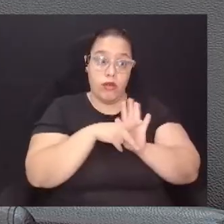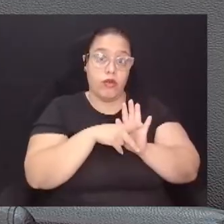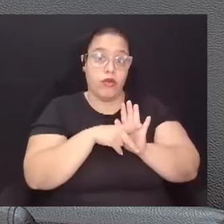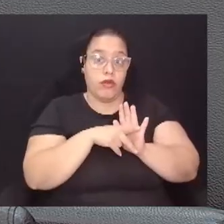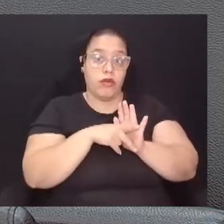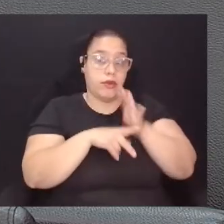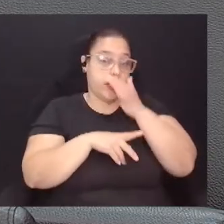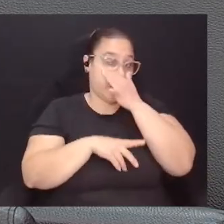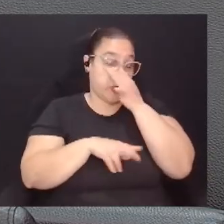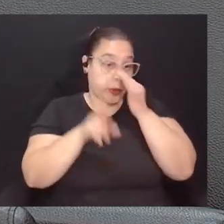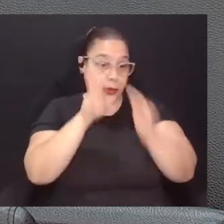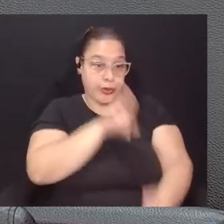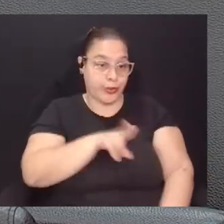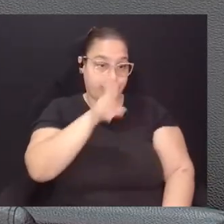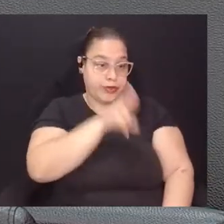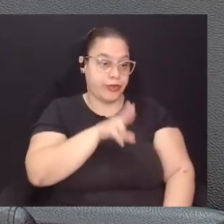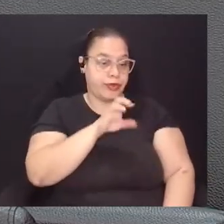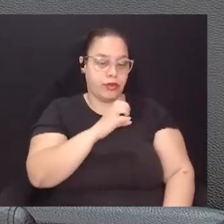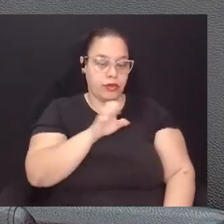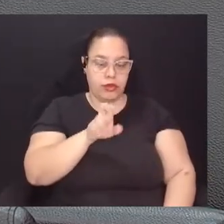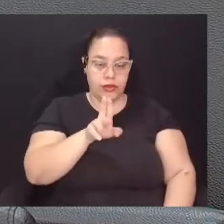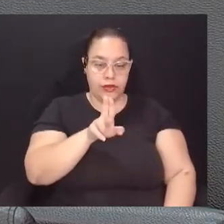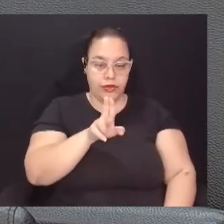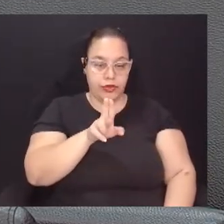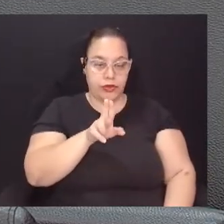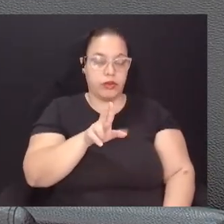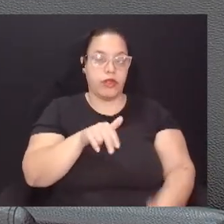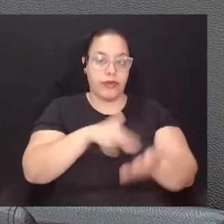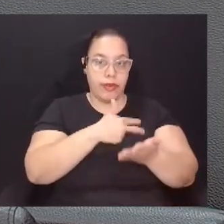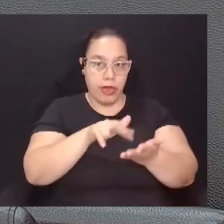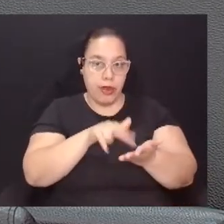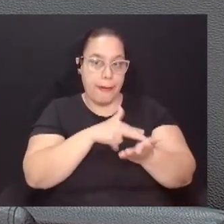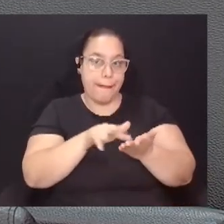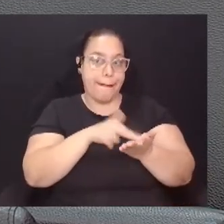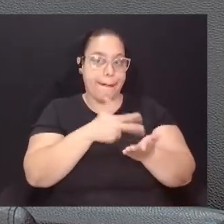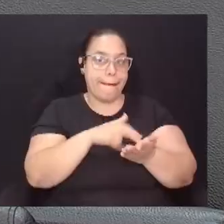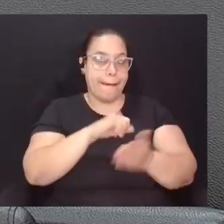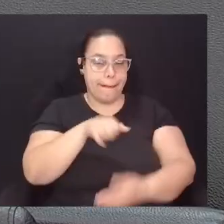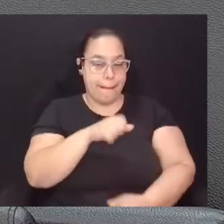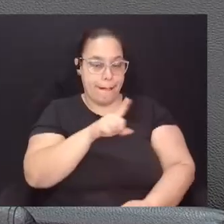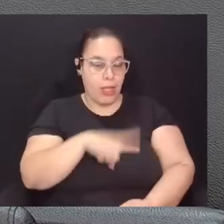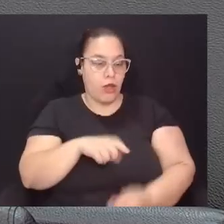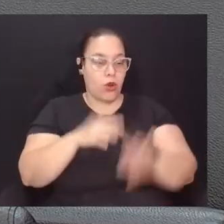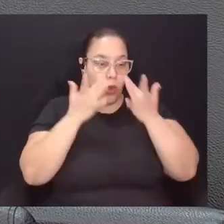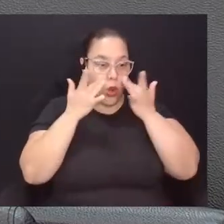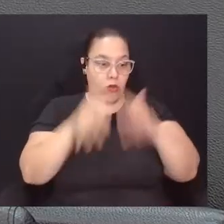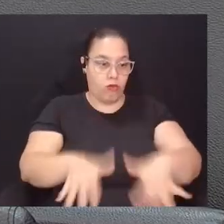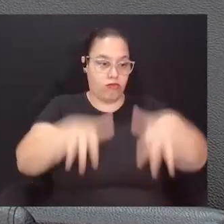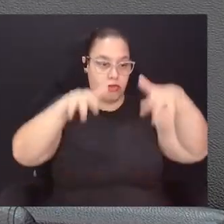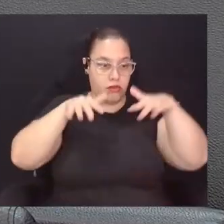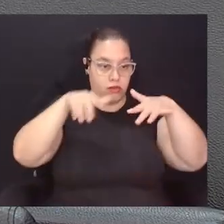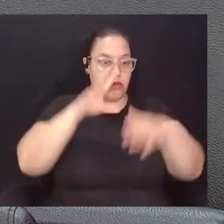próprios usuários ali, né, do CEL, né, ali tem aula de balé, tem aula de jazz, né, tem um